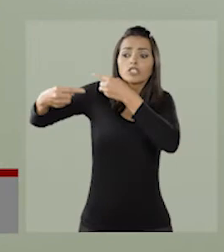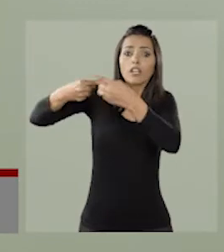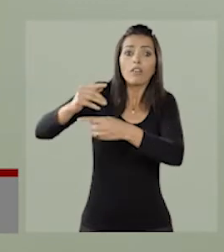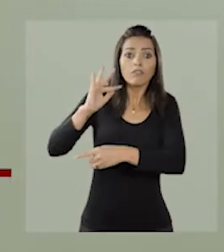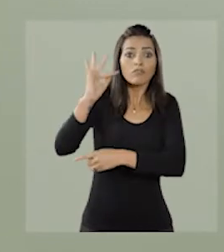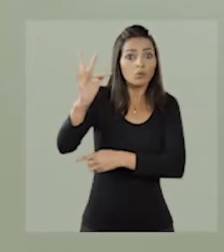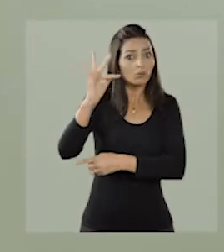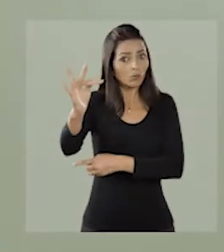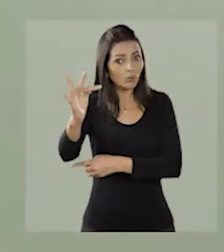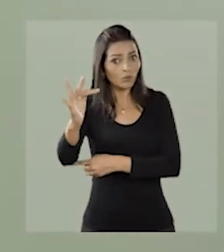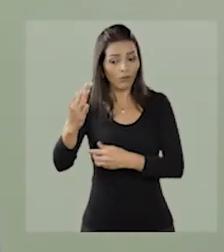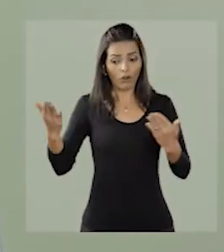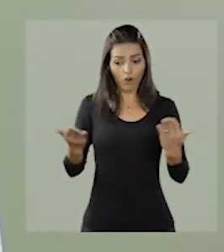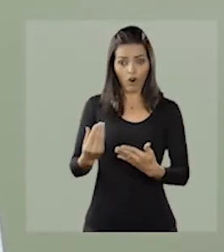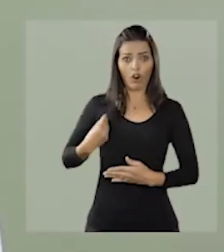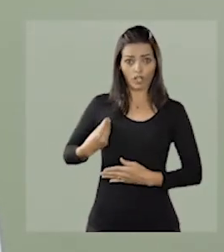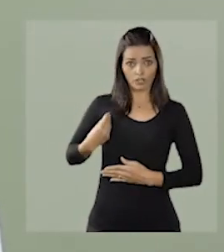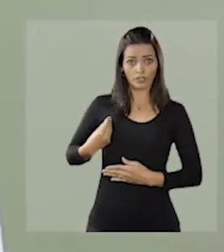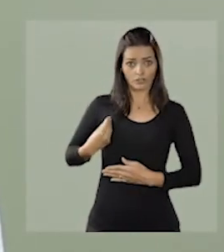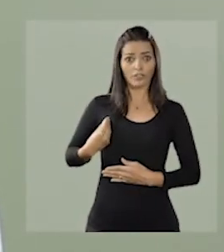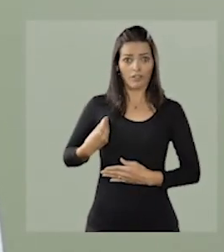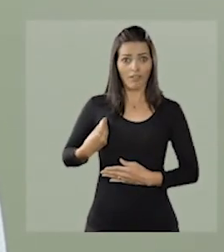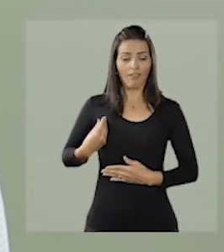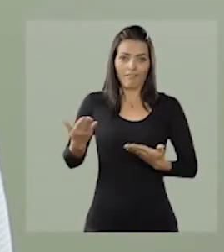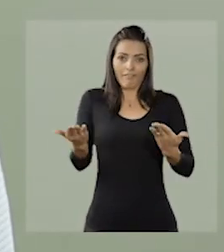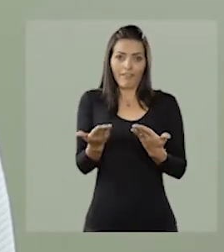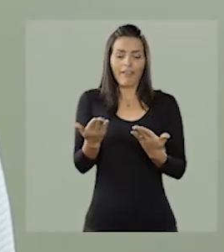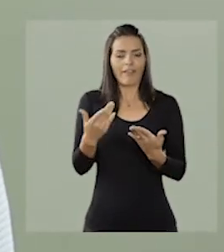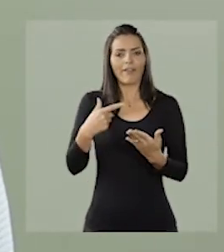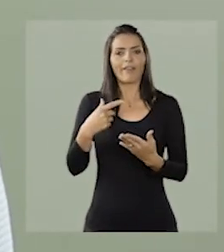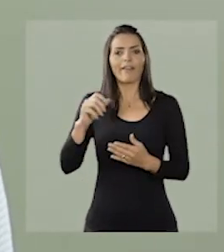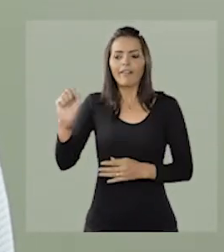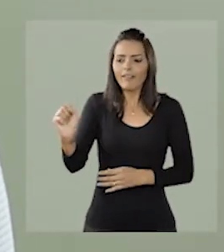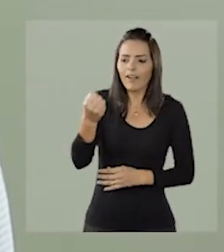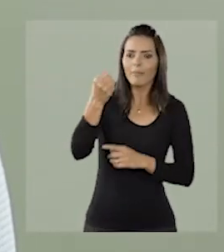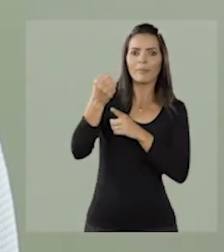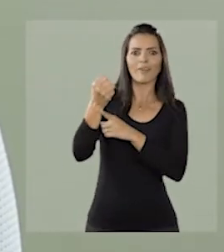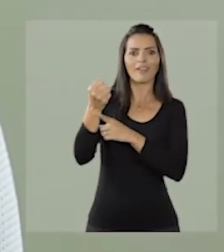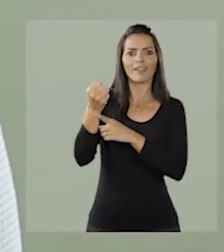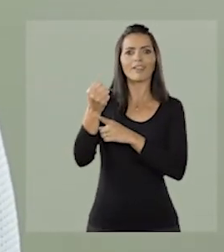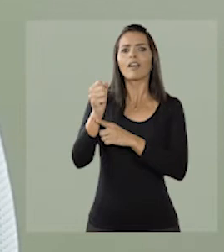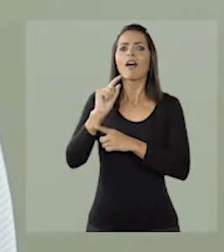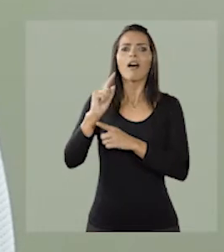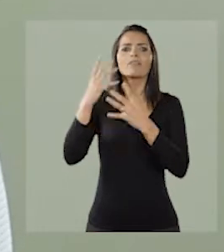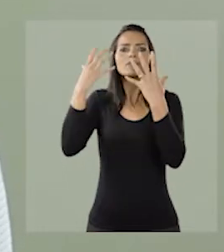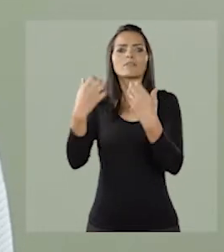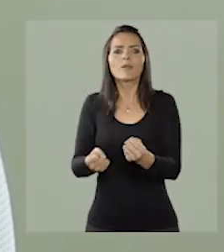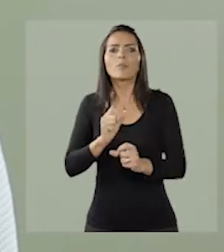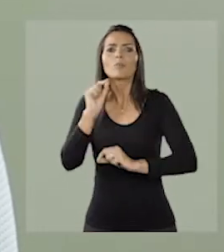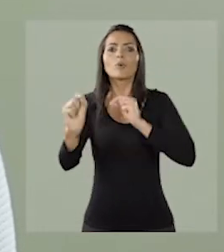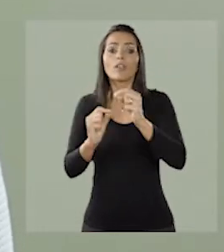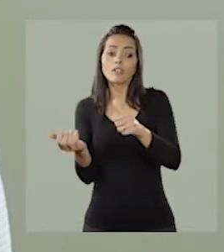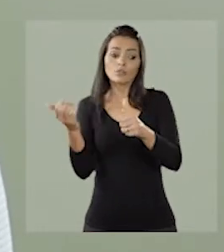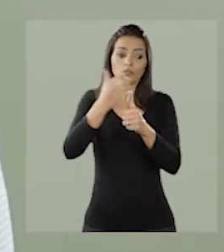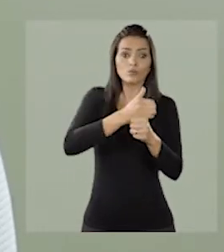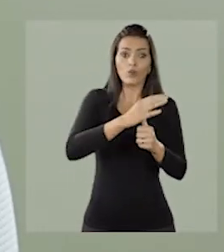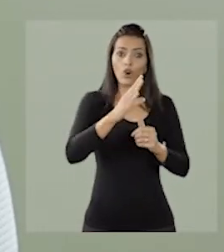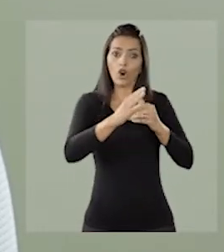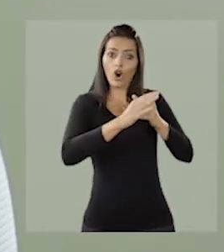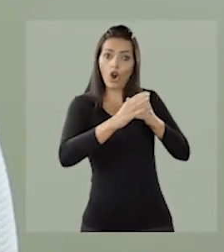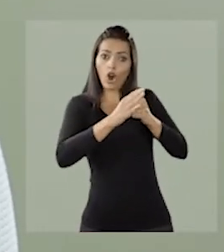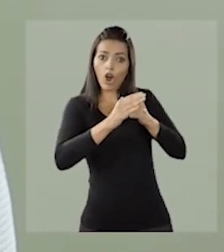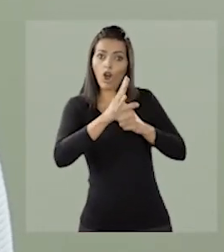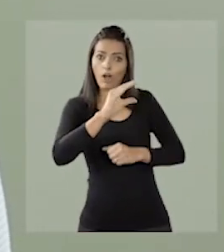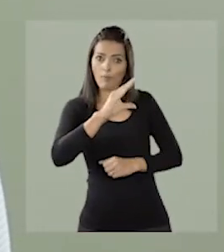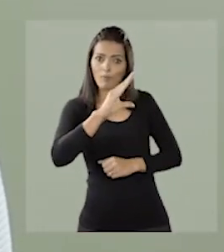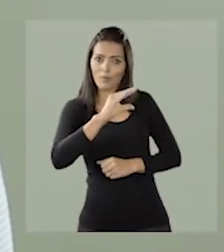futuras. Tanto que, inclusive, nós aderimos à campanha das canecas, porque substituindo os copos descartáveis, a